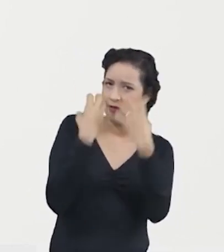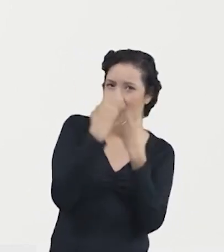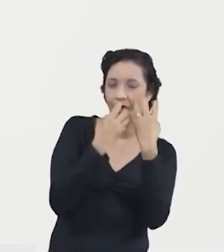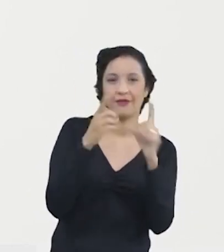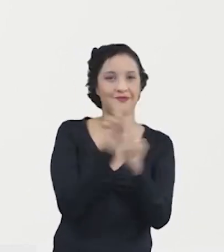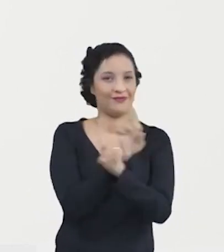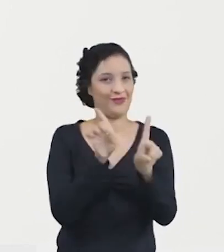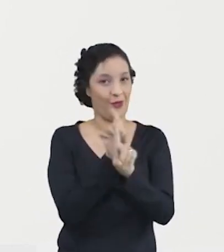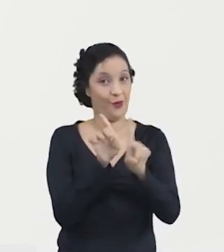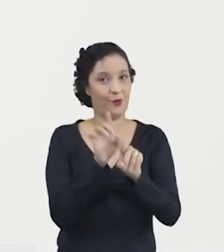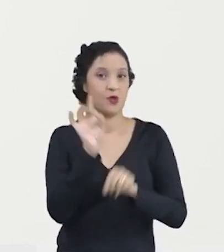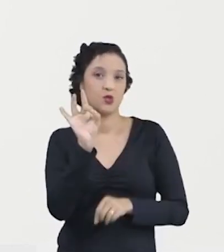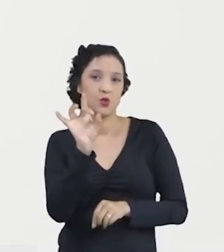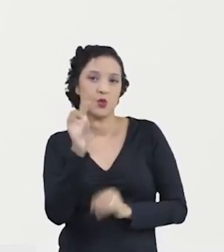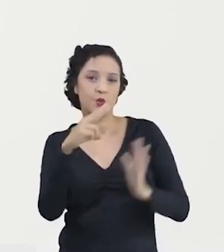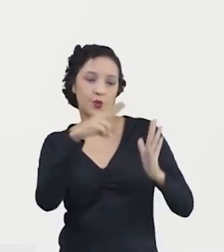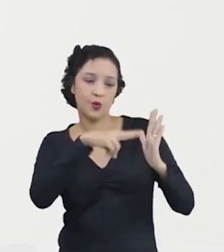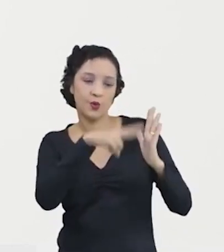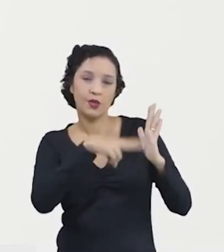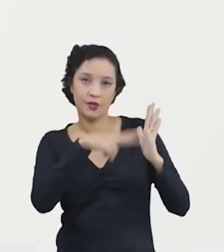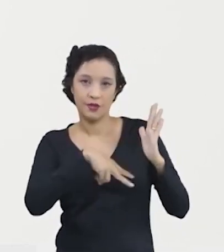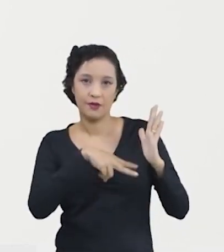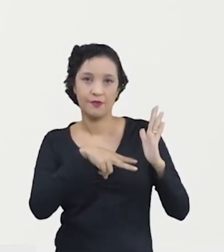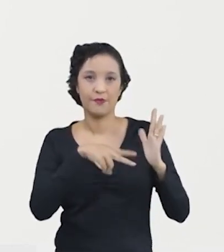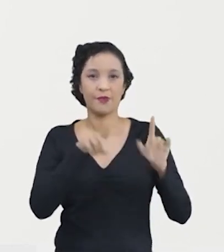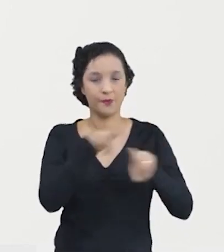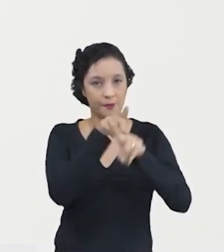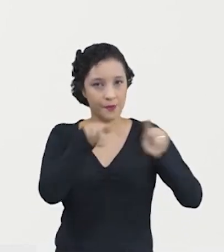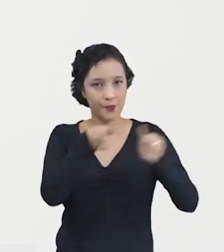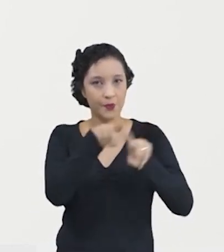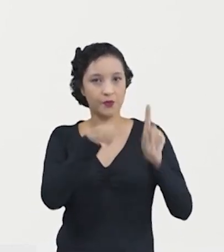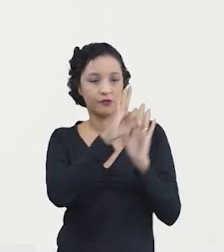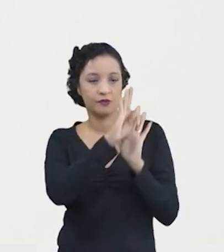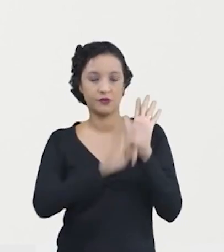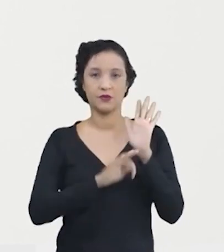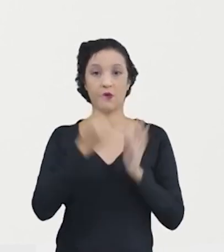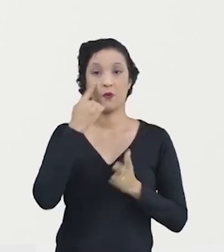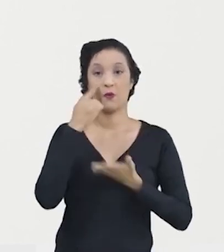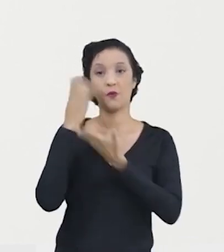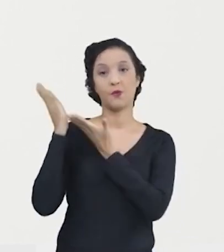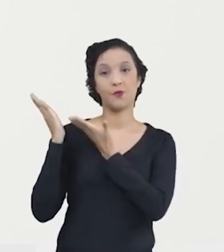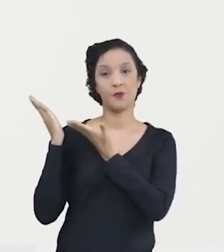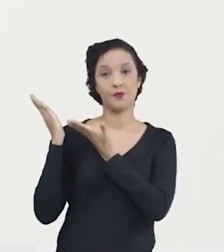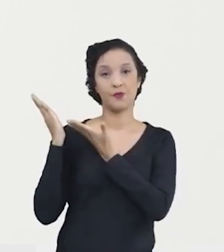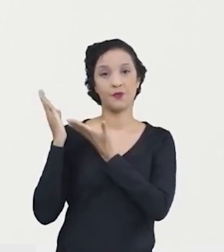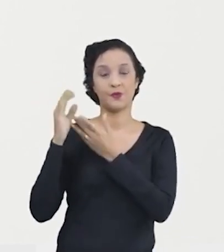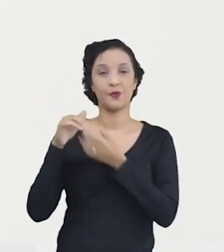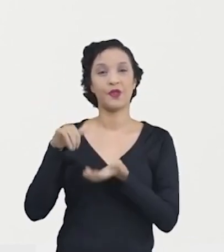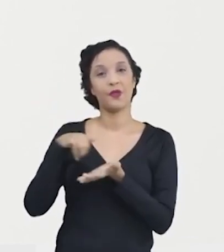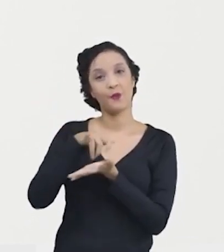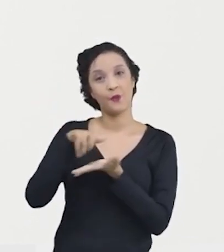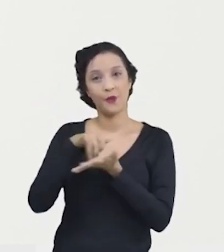vocês vão perceber. Olha só aqui, esse aqui, ó, é o Boi Caprichoso.